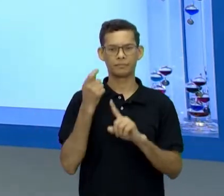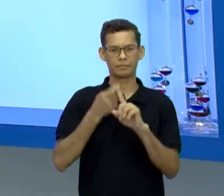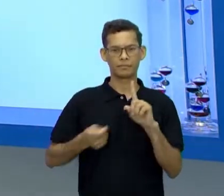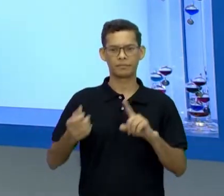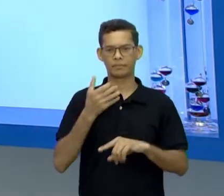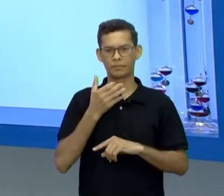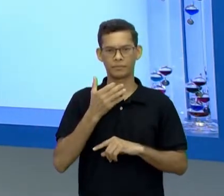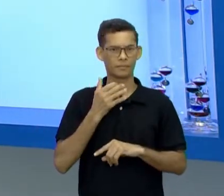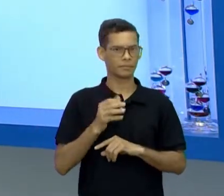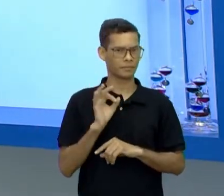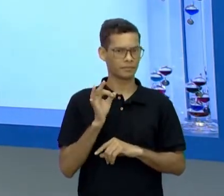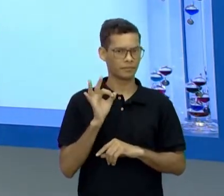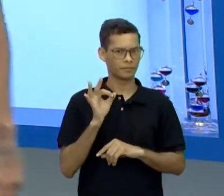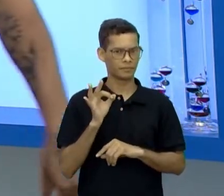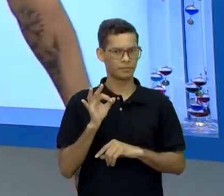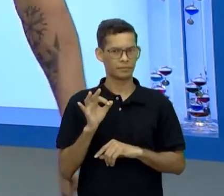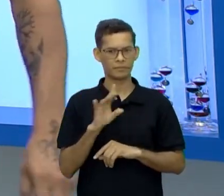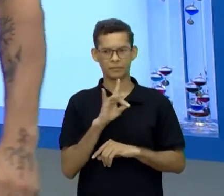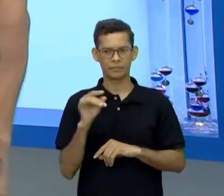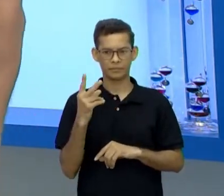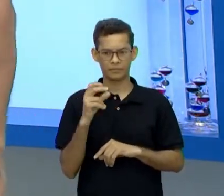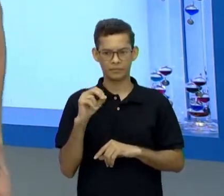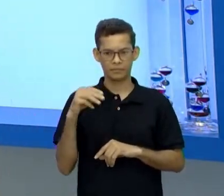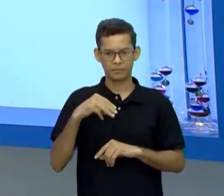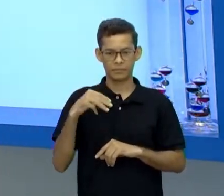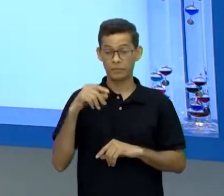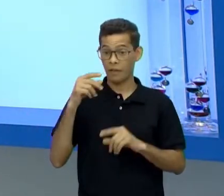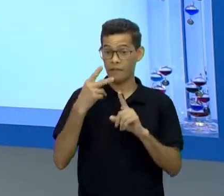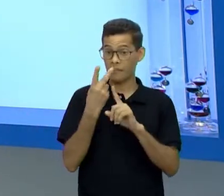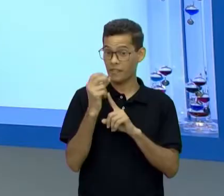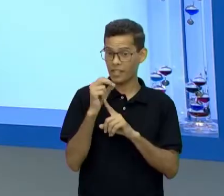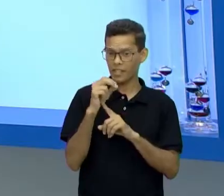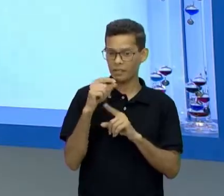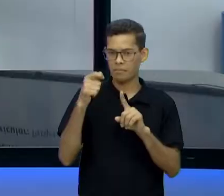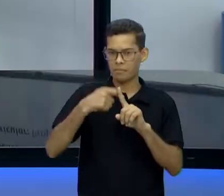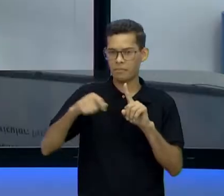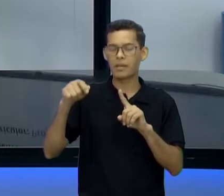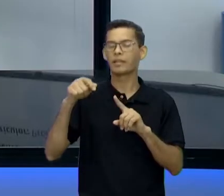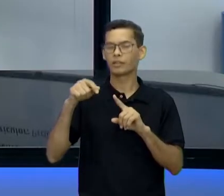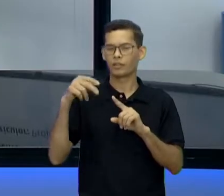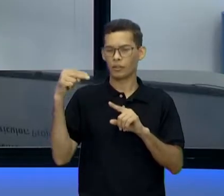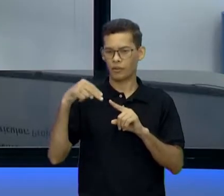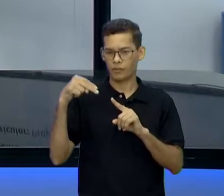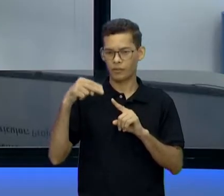né, Gibarina, depois do dia 20 de novembro aí, começou o calor, ó, pessoal.